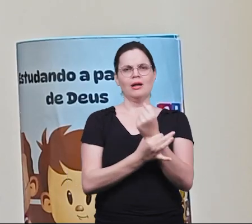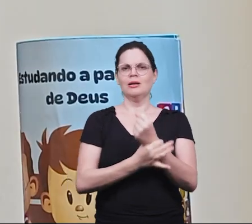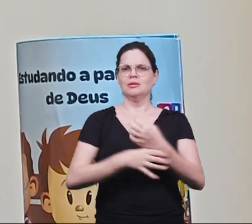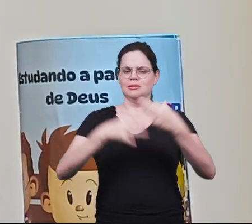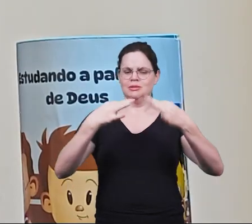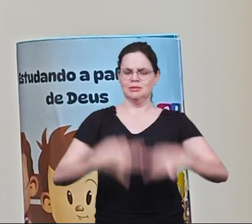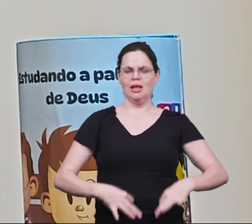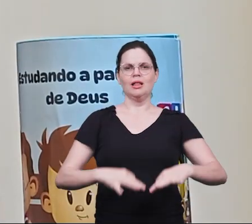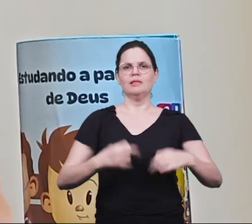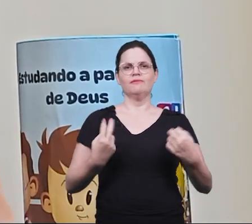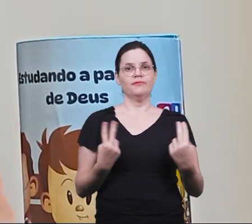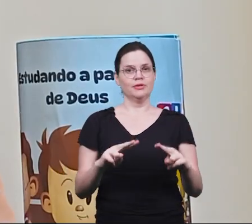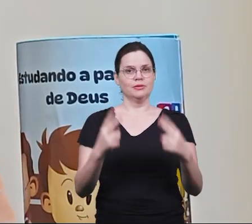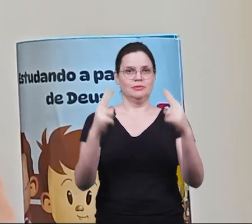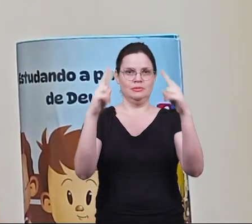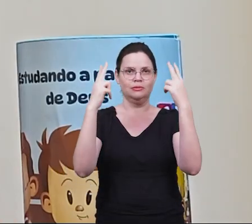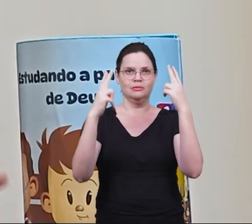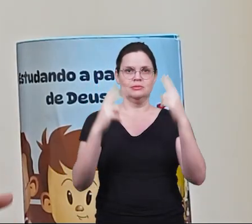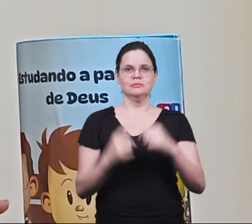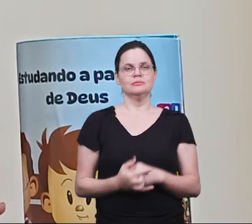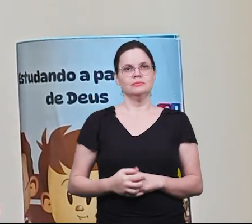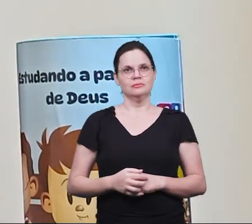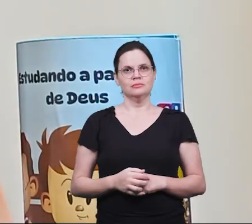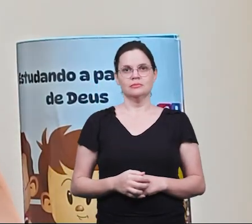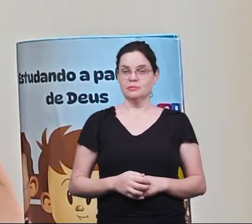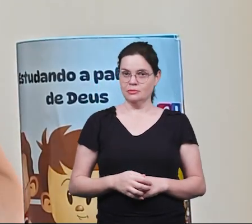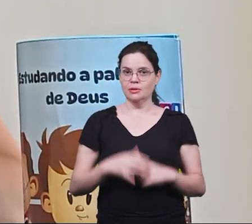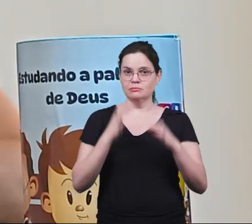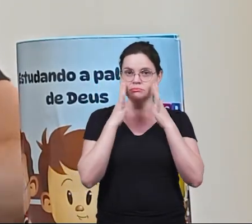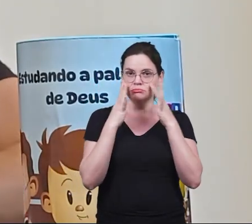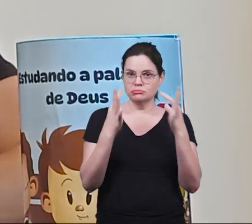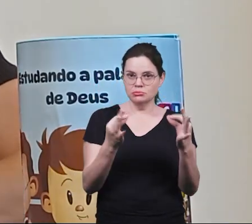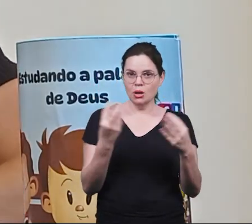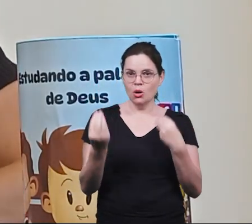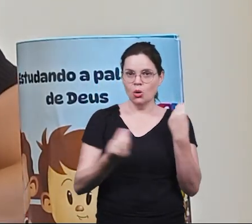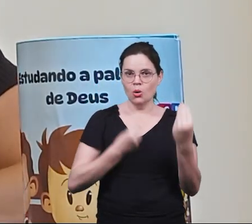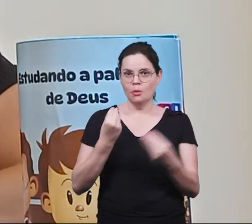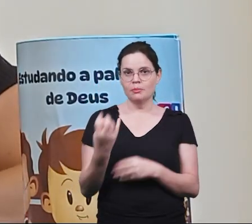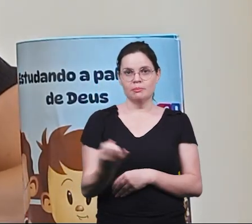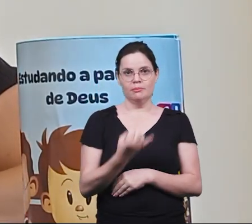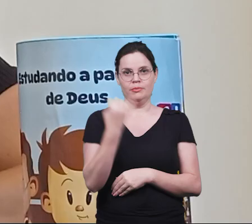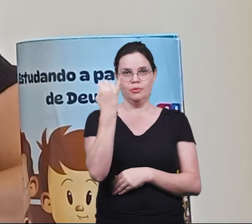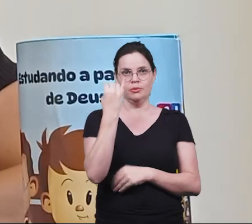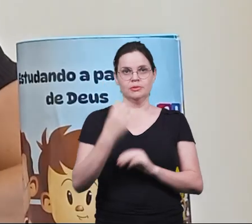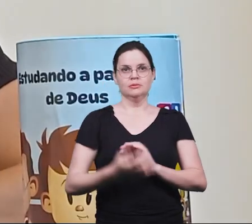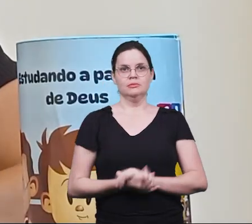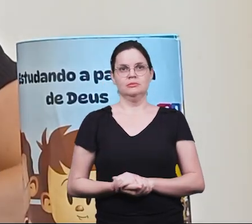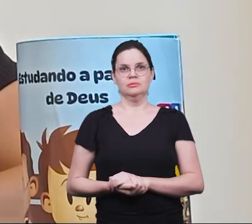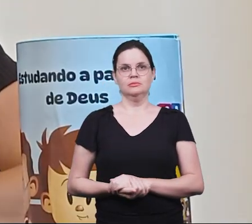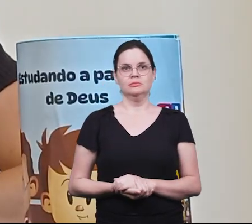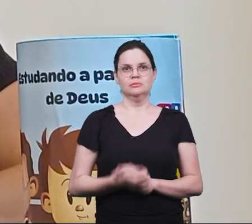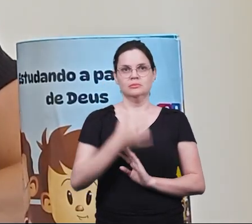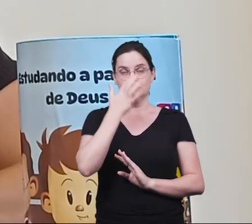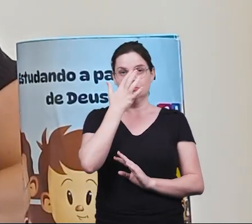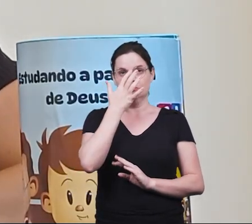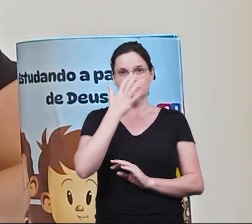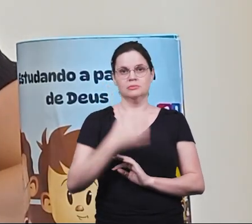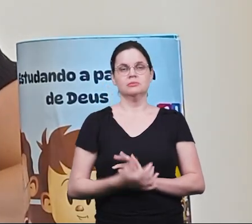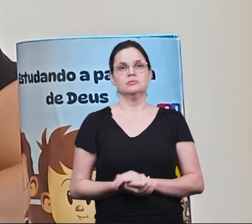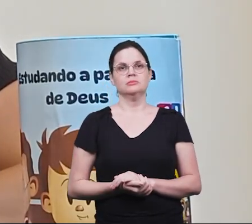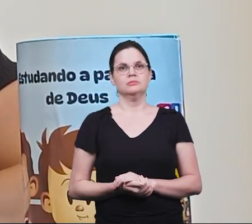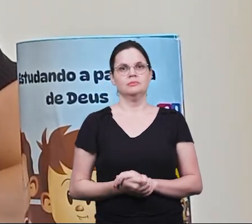vitória. Então, olha como é importante estarmos atentos à palavra do Senhor. Essa,